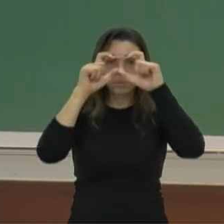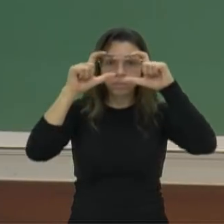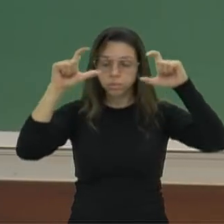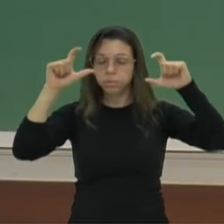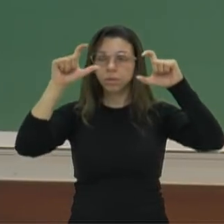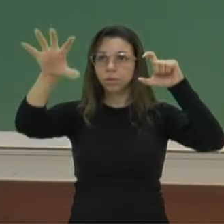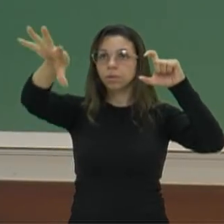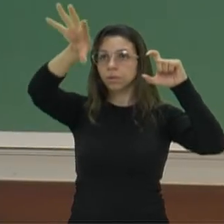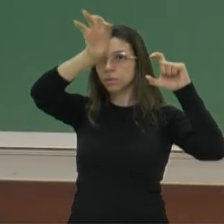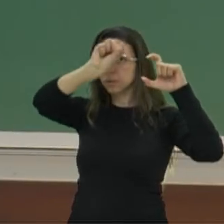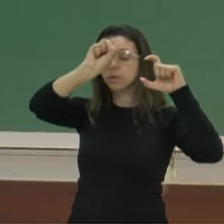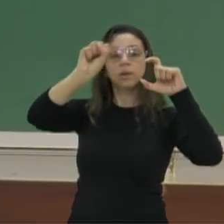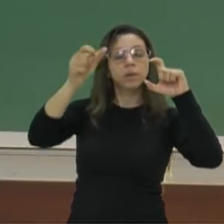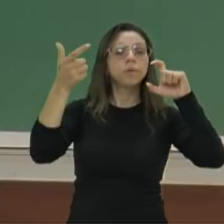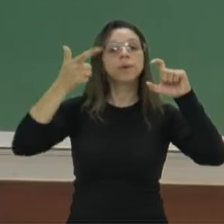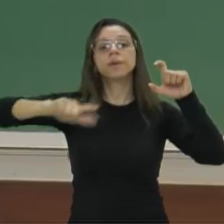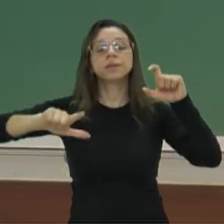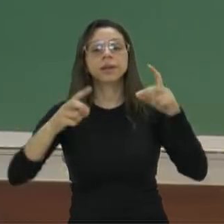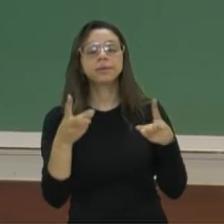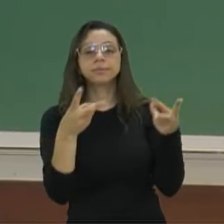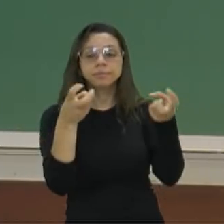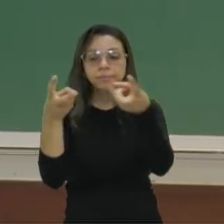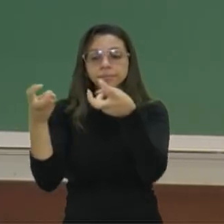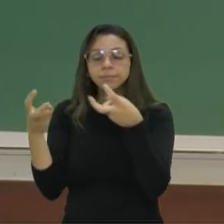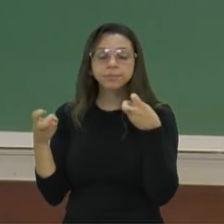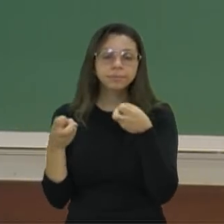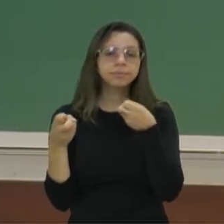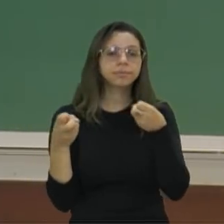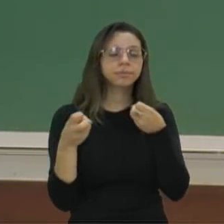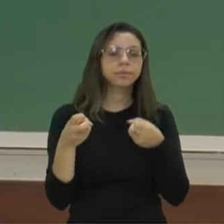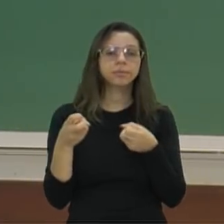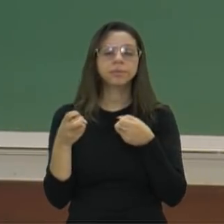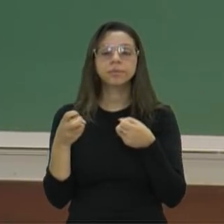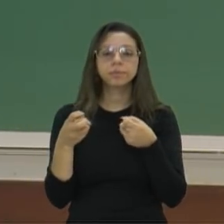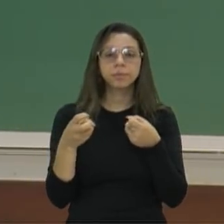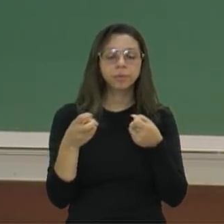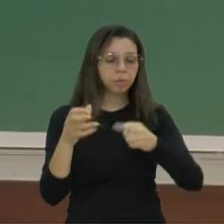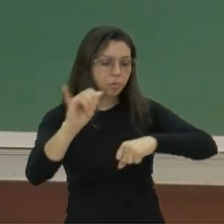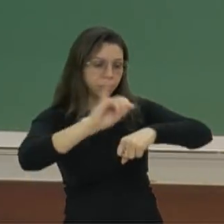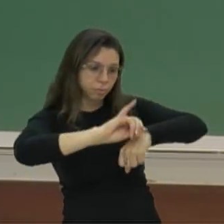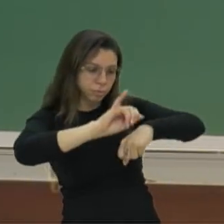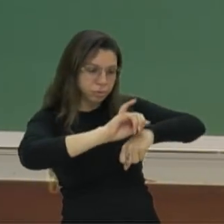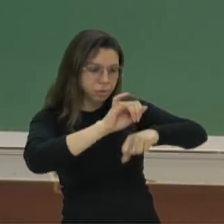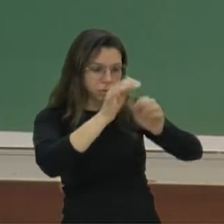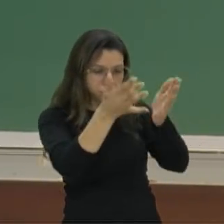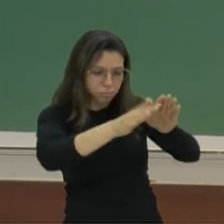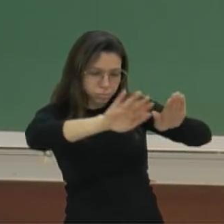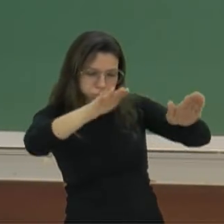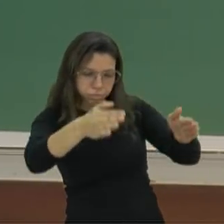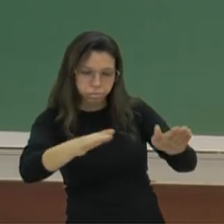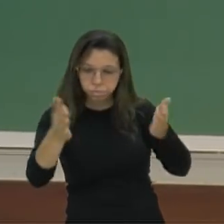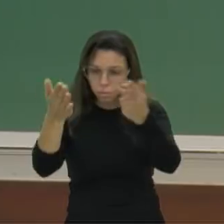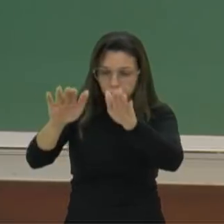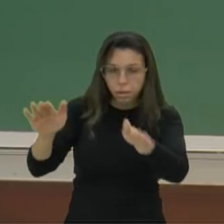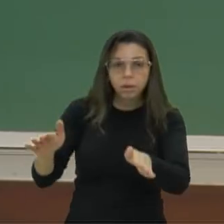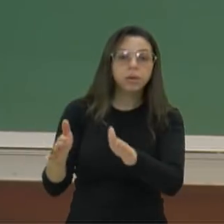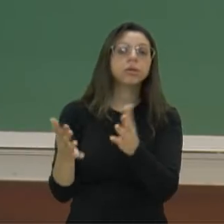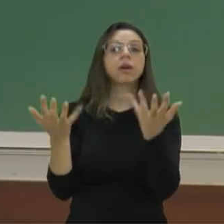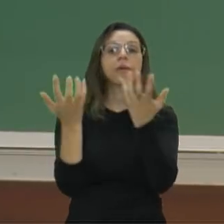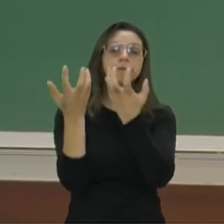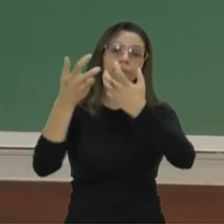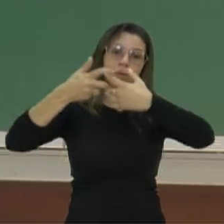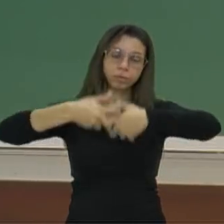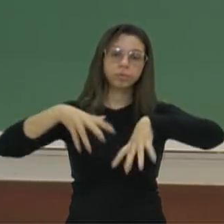conseguem capturar e você consegue perceber vultos dos objetos, dos móveis. Então elas funcionam muito bem